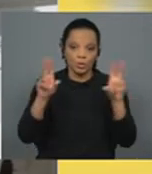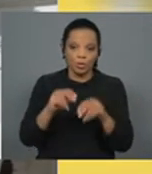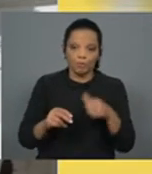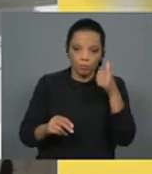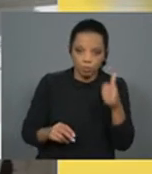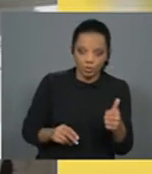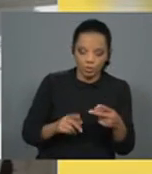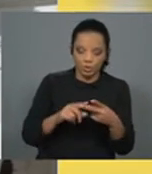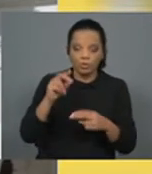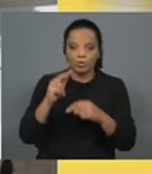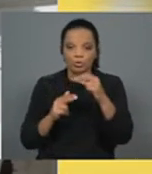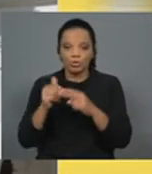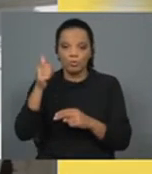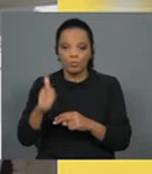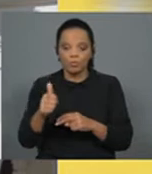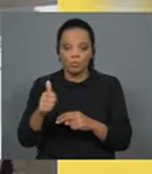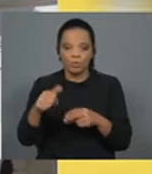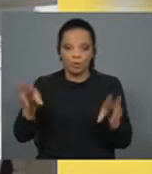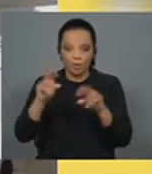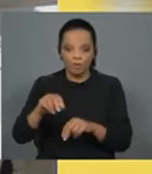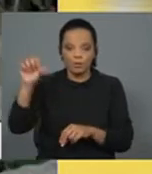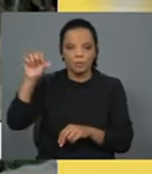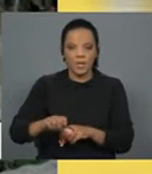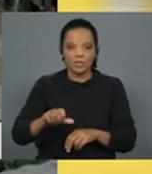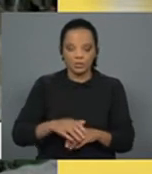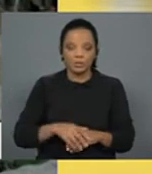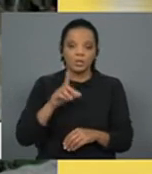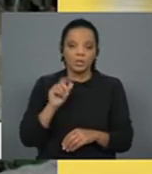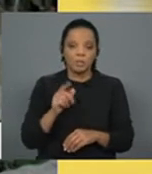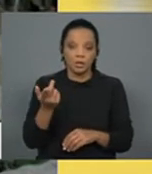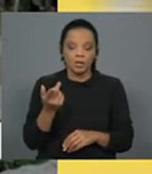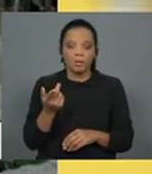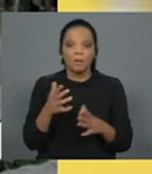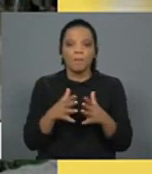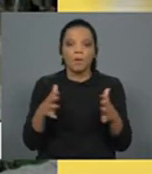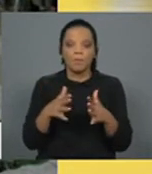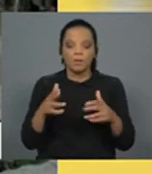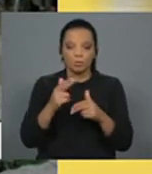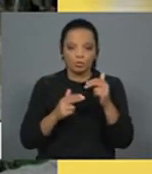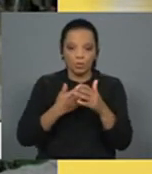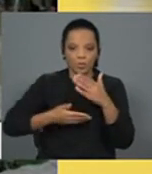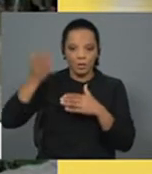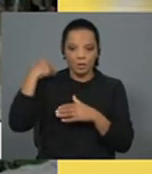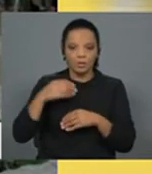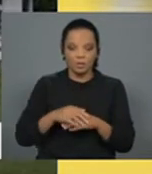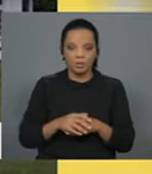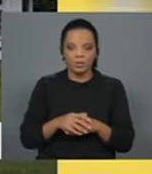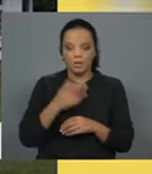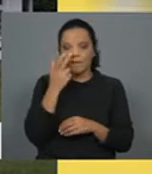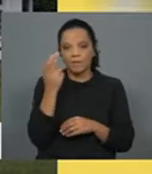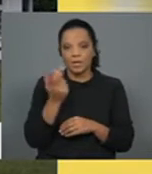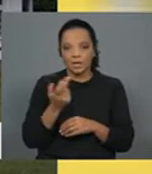temos construções novas que são más. E temos construções, a maioria delas antigas, que são, em geral, bastante